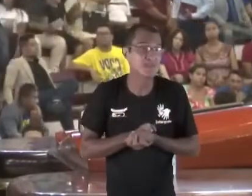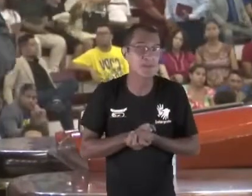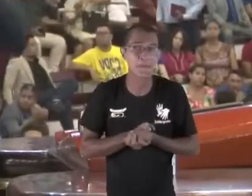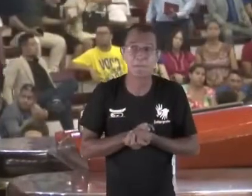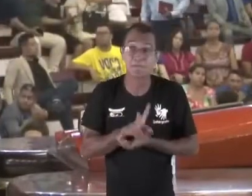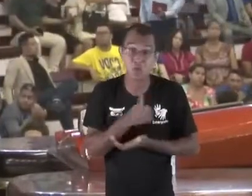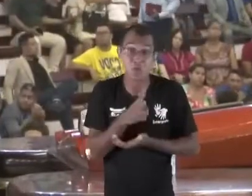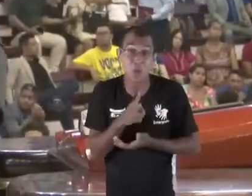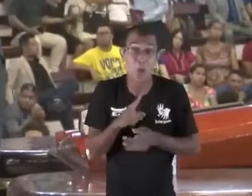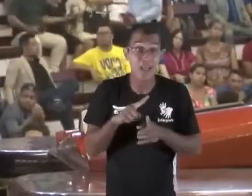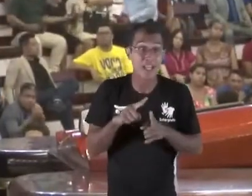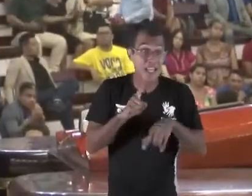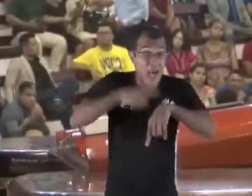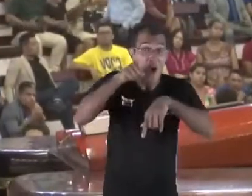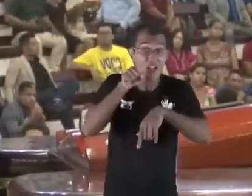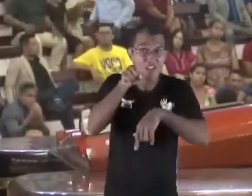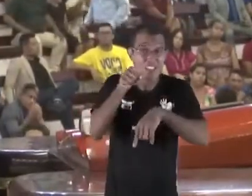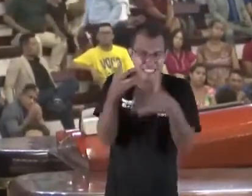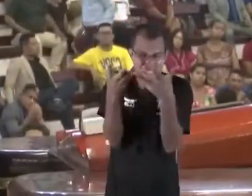Quando você se converteu,